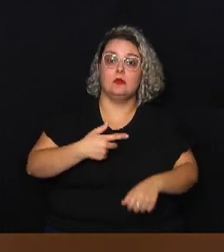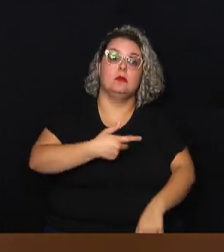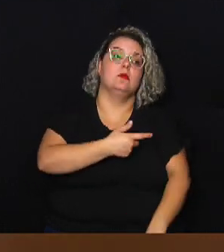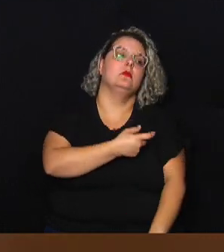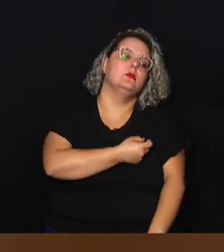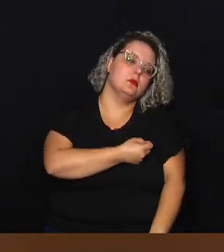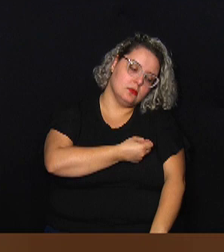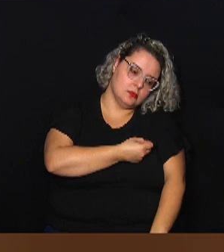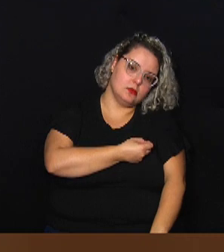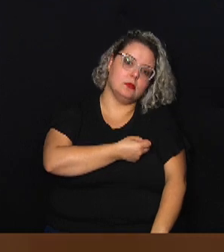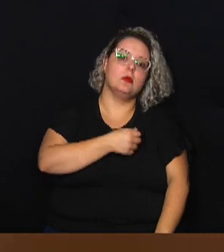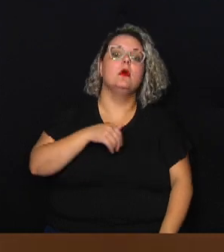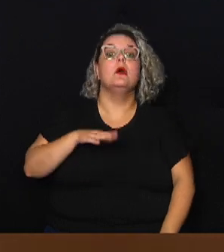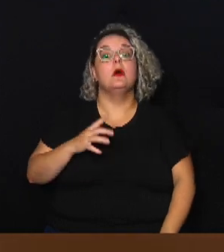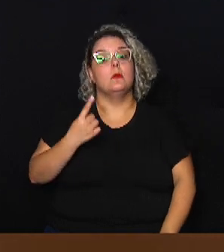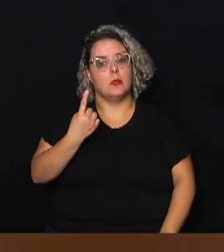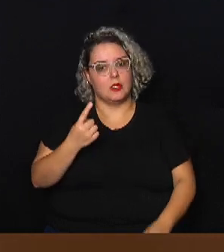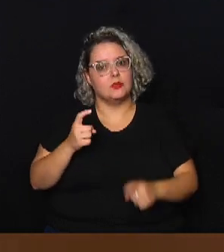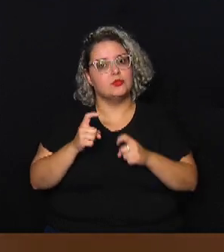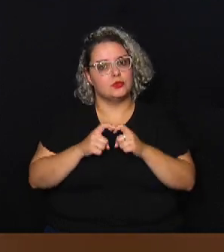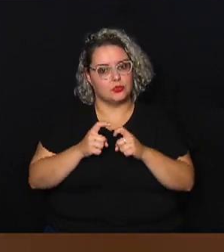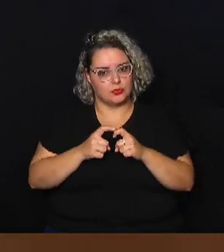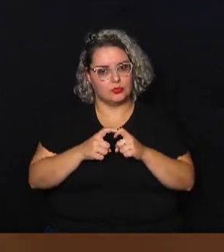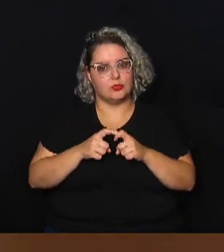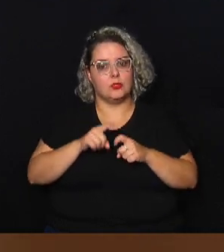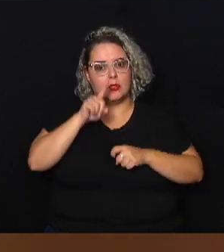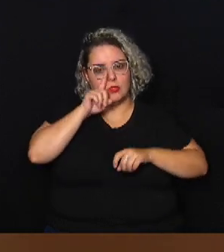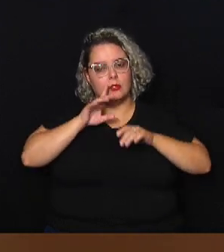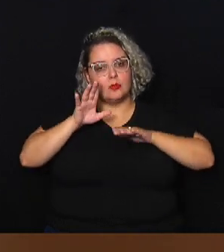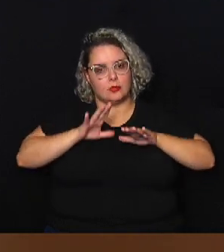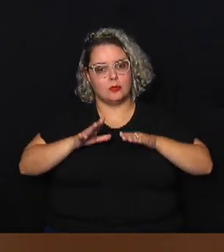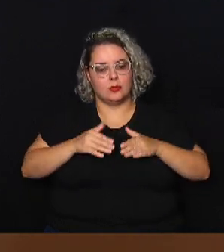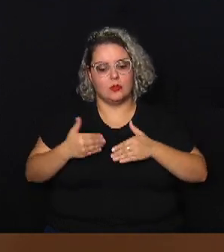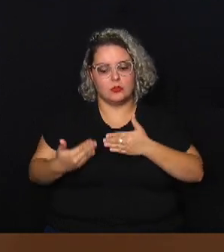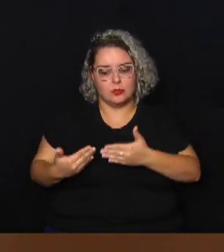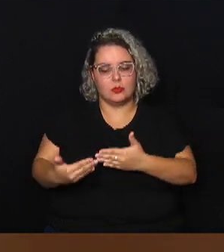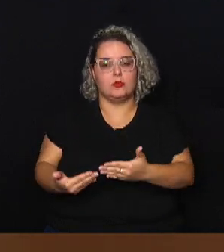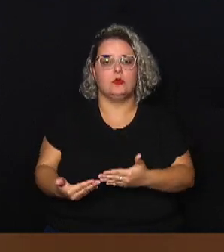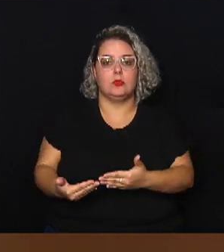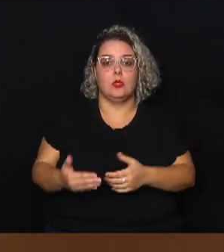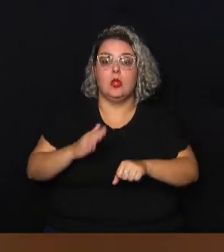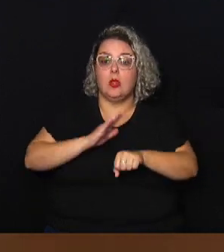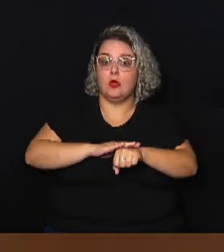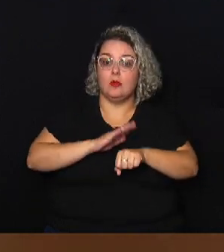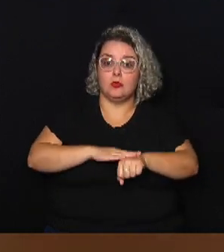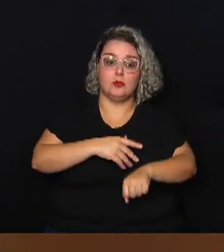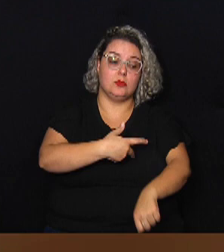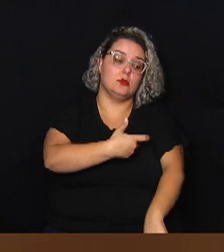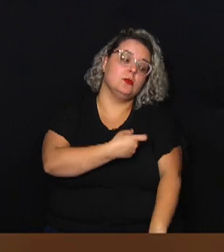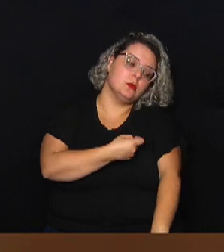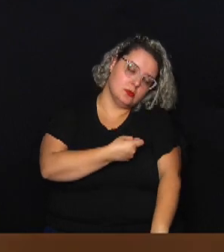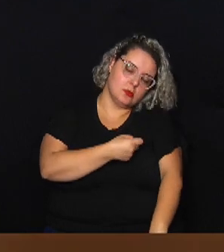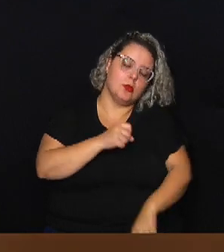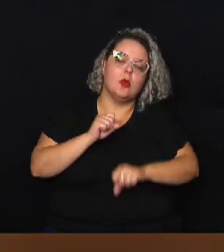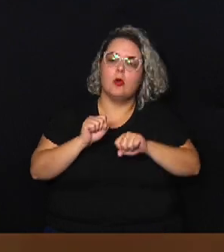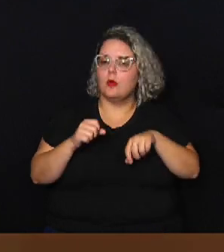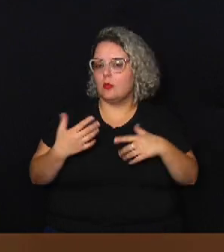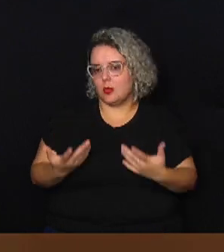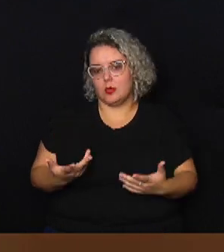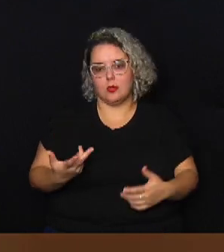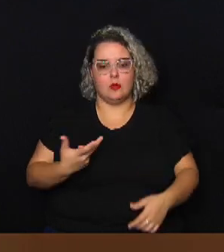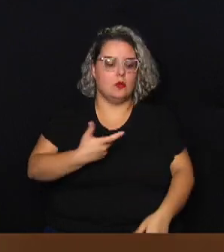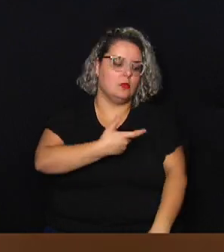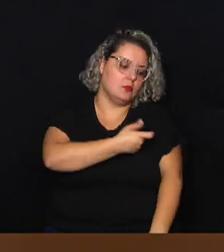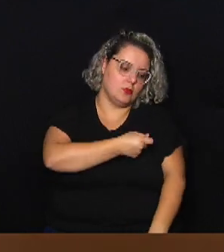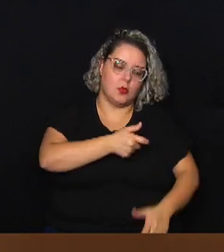é mais um médico que está cuidando de você durante o procedimento. A função do anestesista pode até ser com uma anestesia